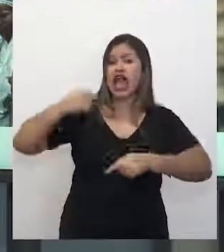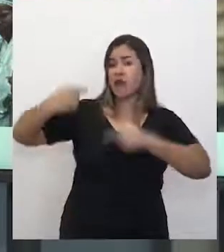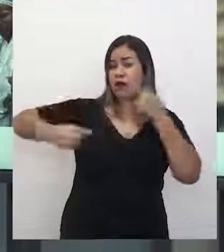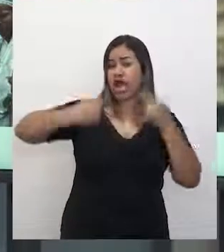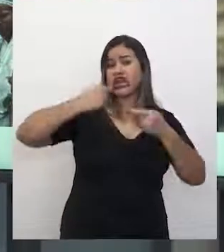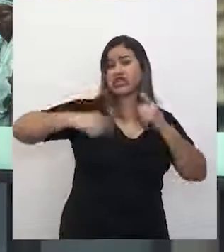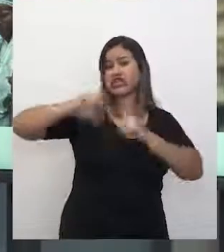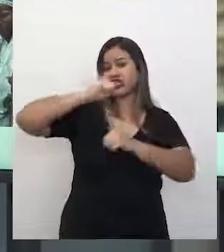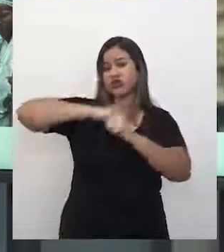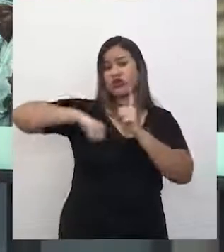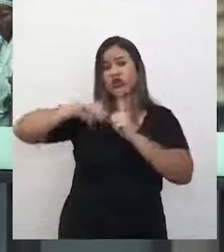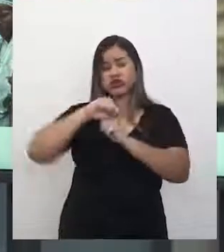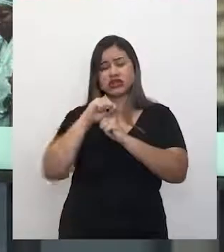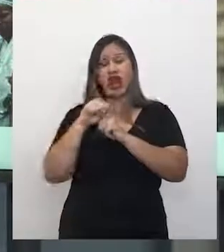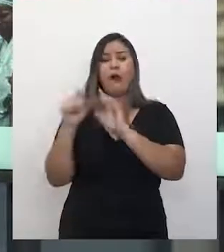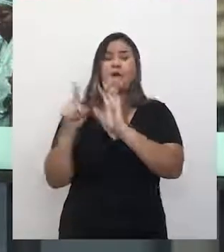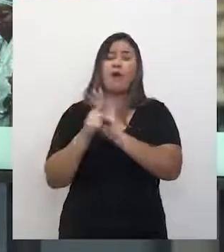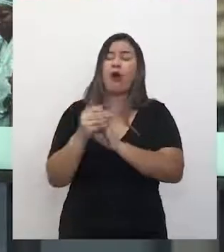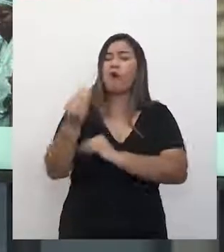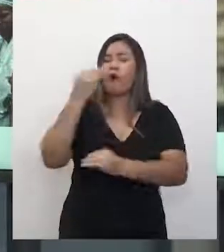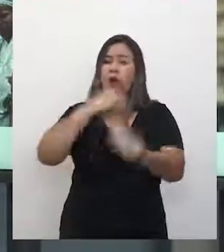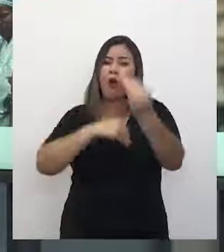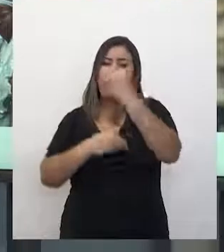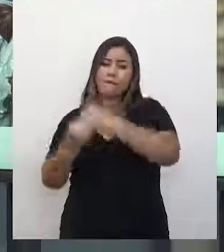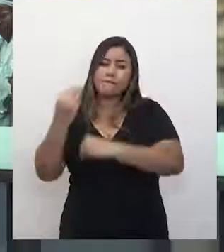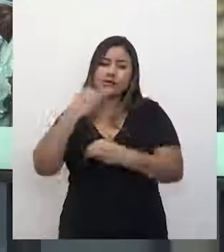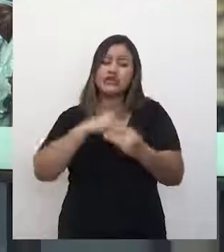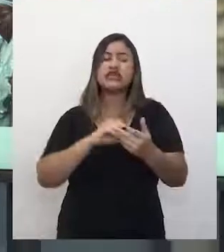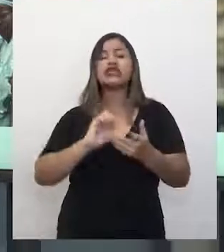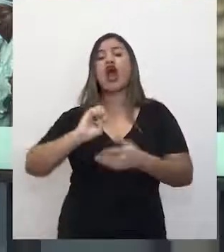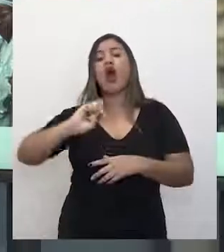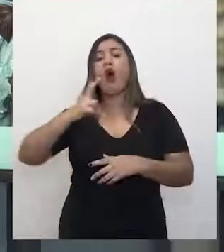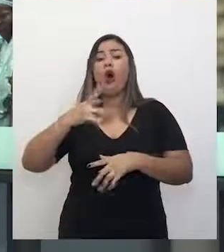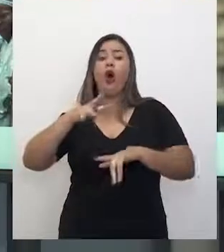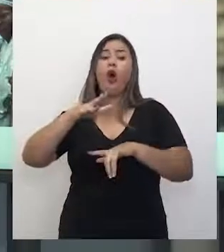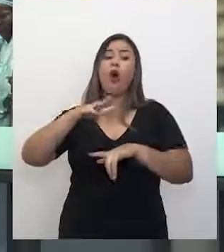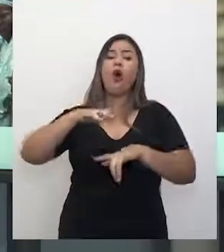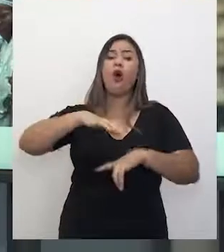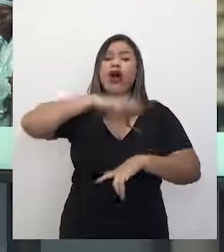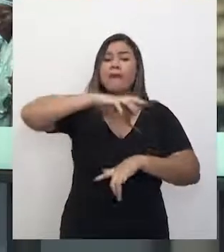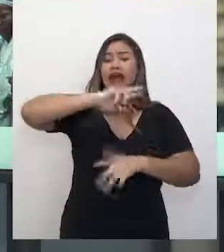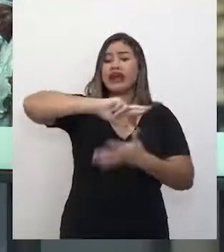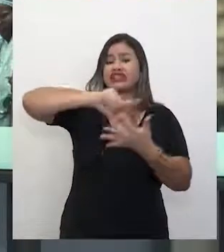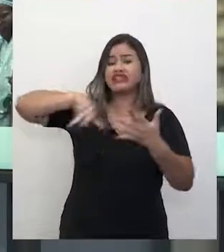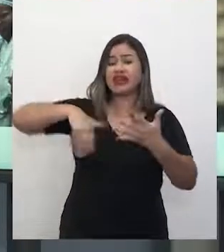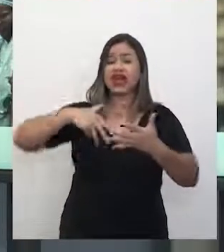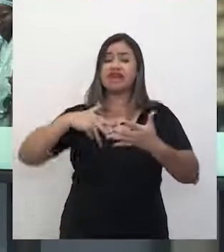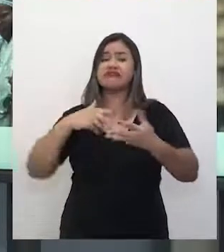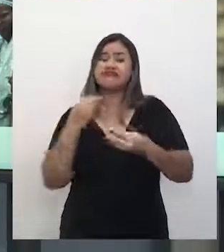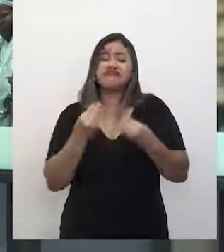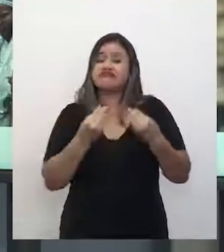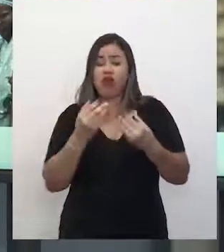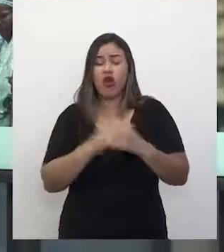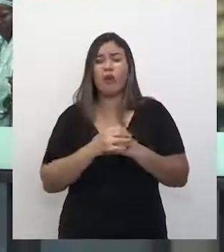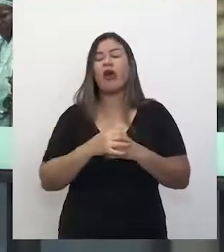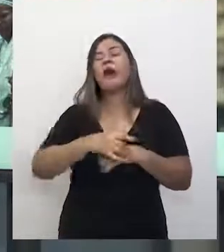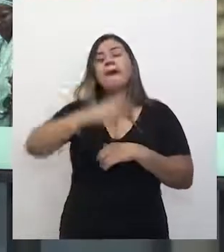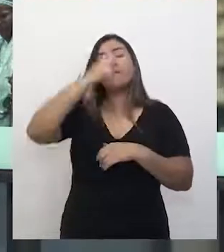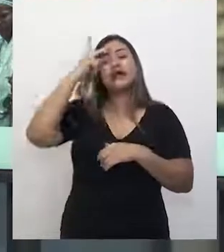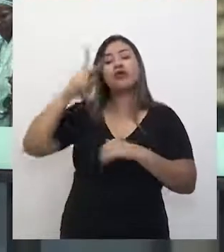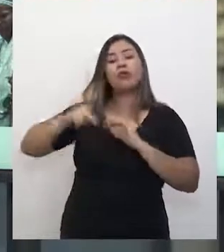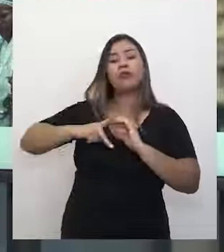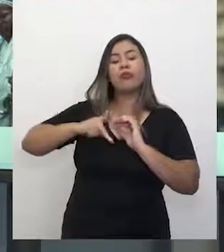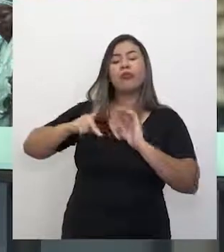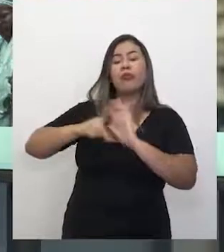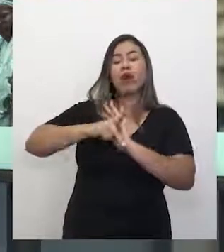social sobre os alimentos, sobre a forma que os animais são tratados. Quando uma pessoa vegetariana vai no